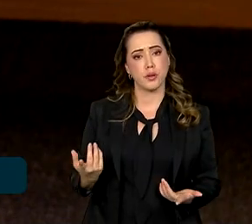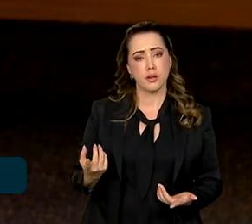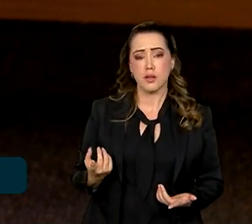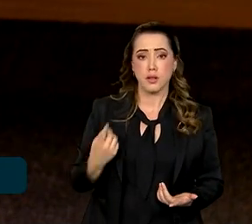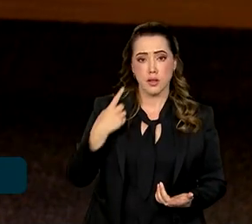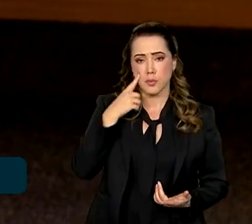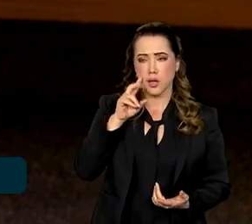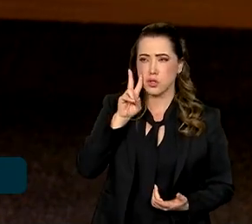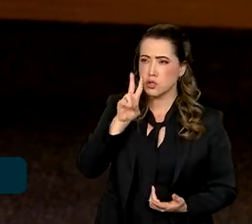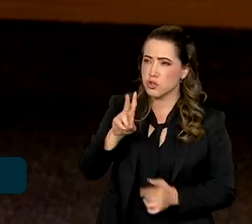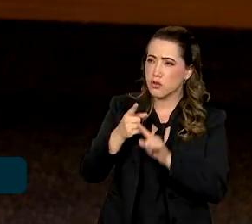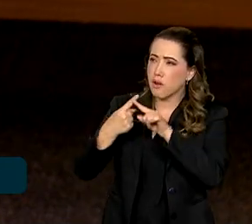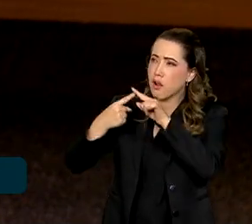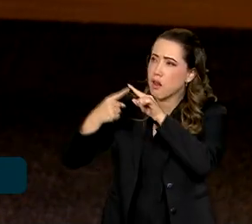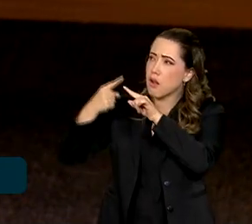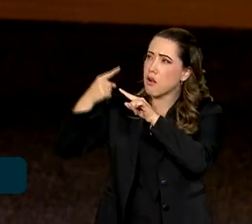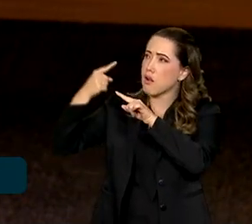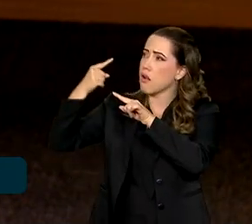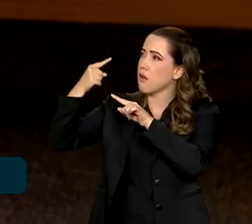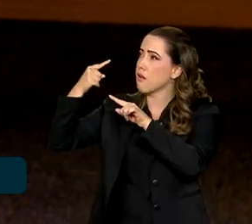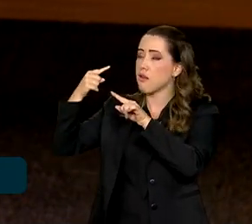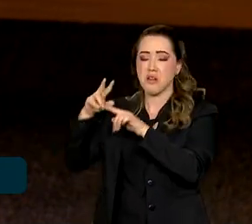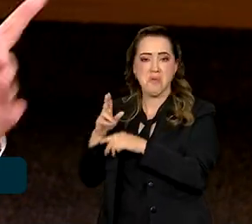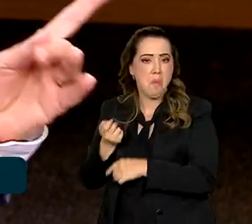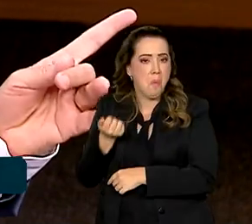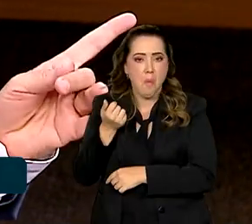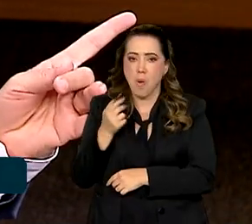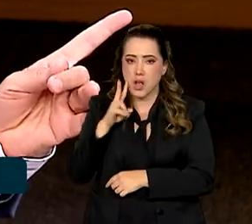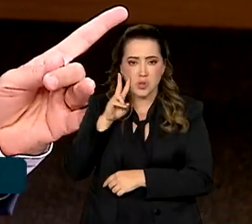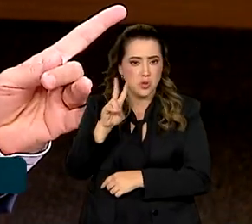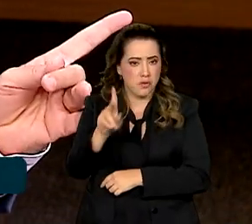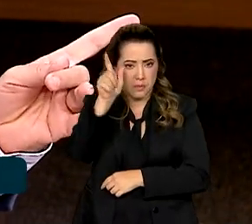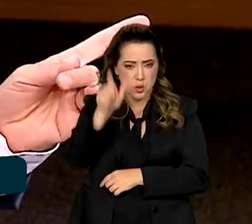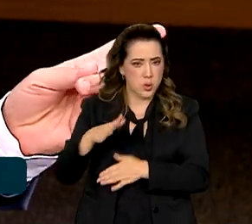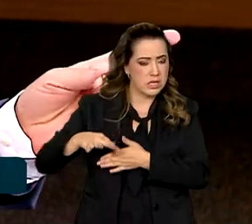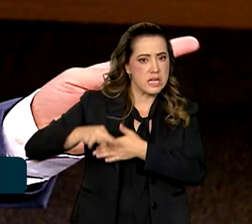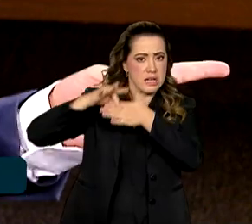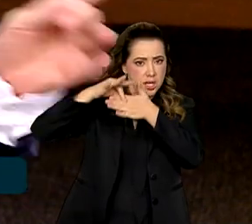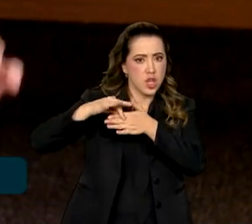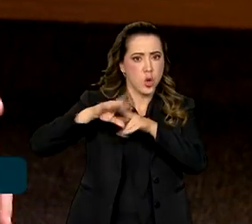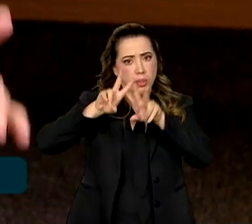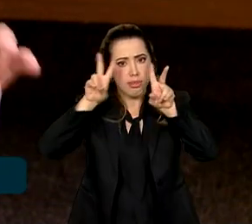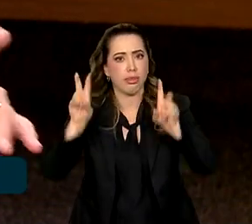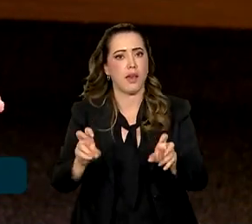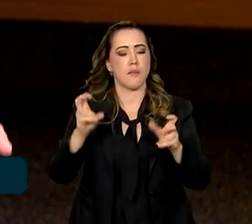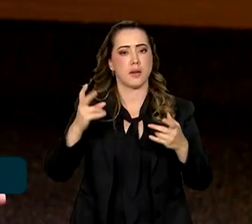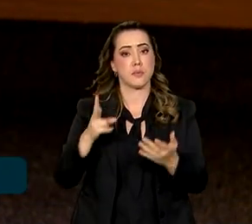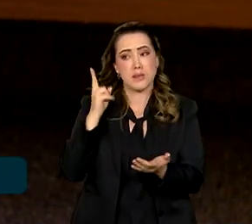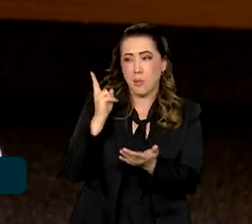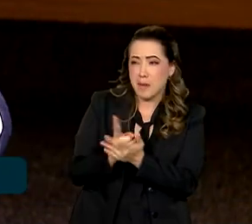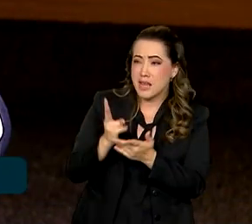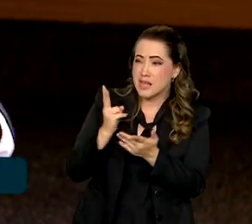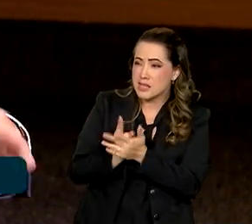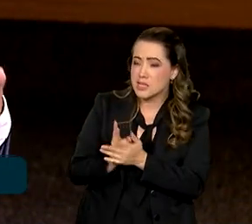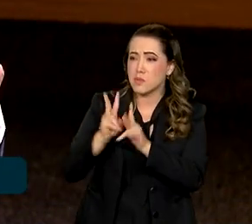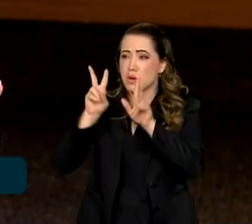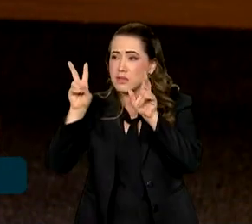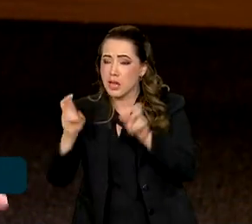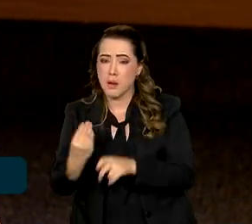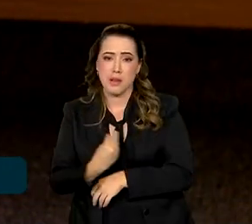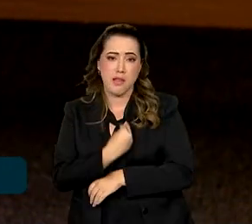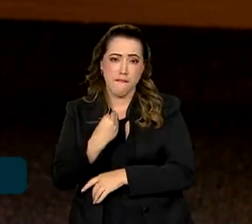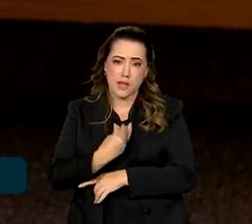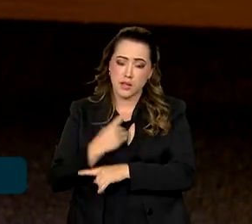a história, não foram tantos os líderes de causas. Veja que as mesmas causas da sua